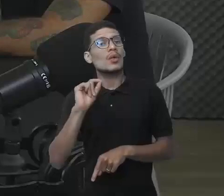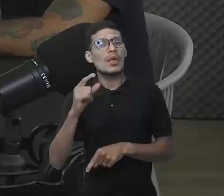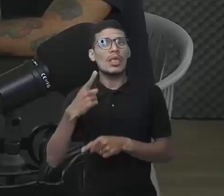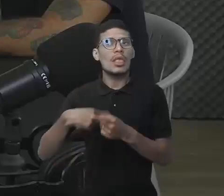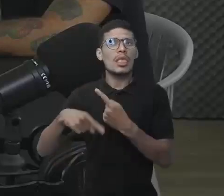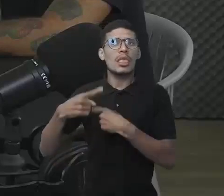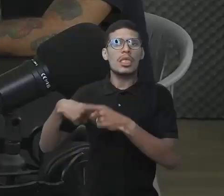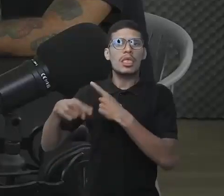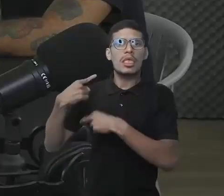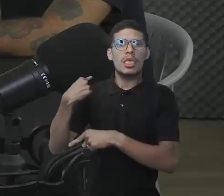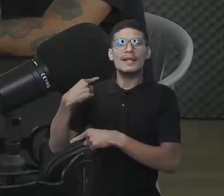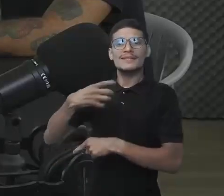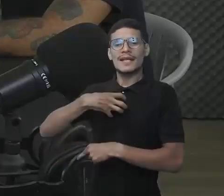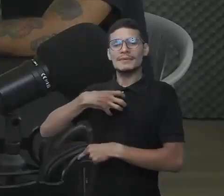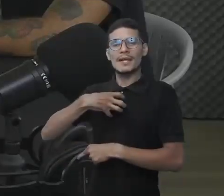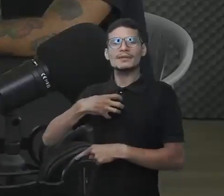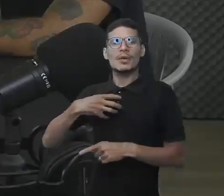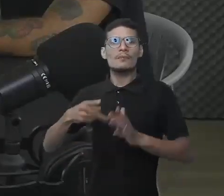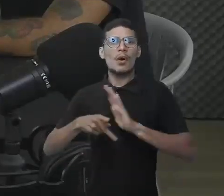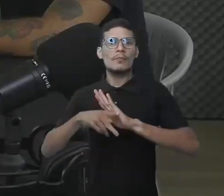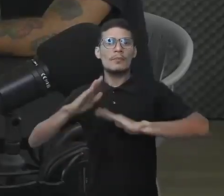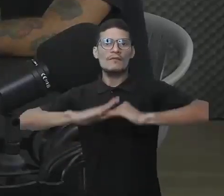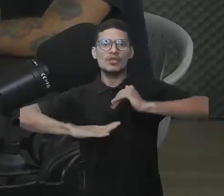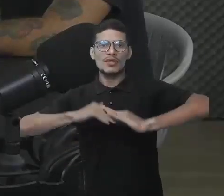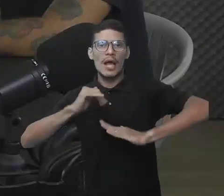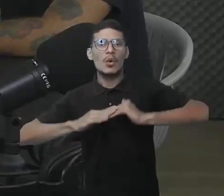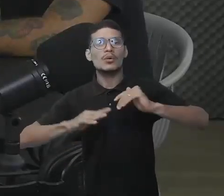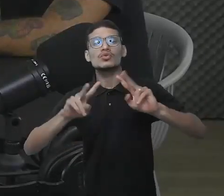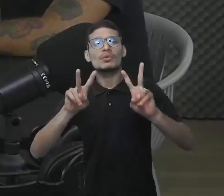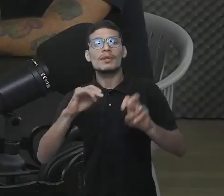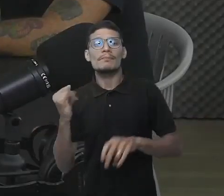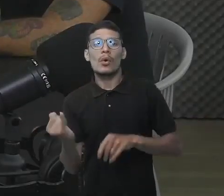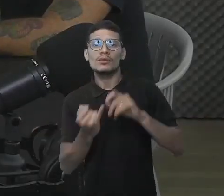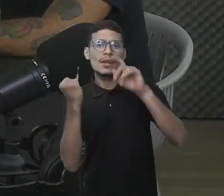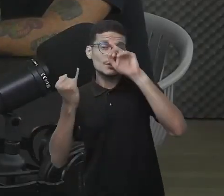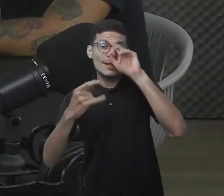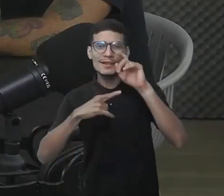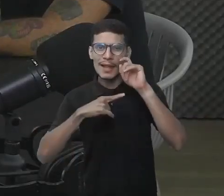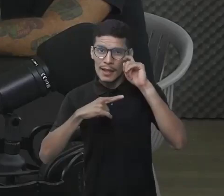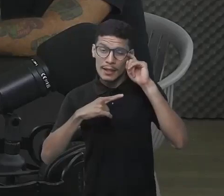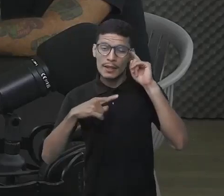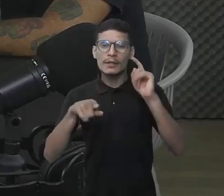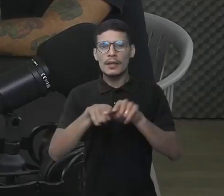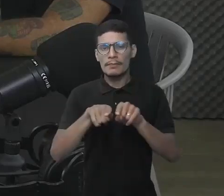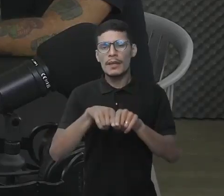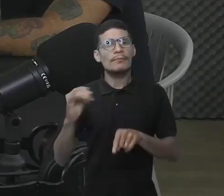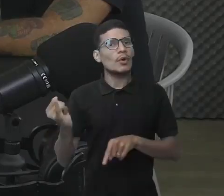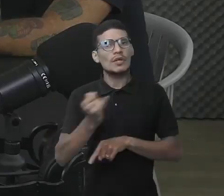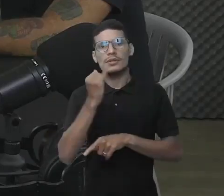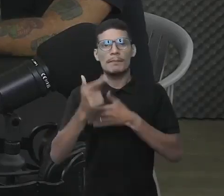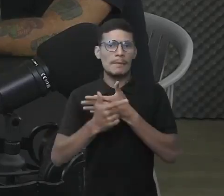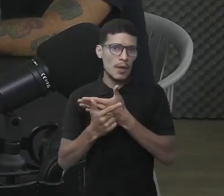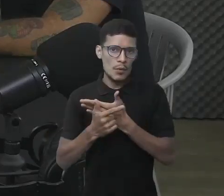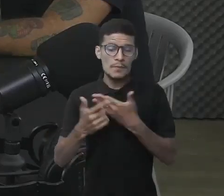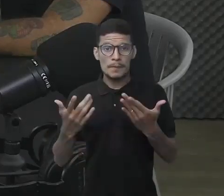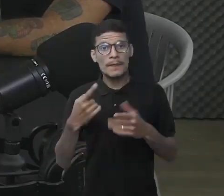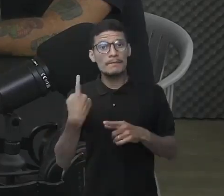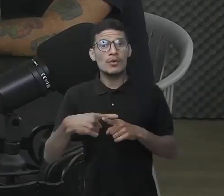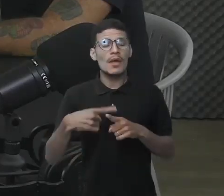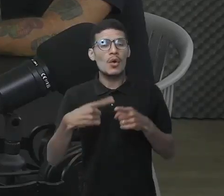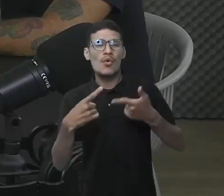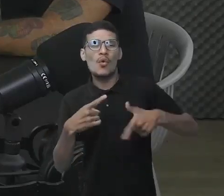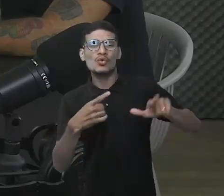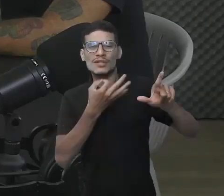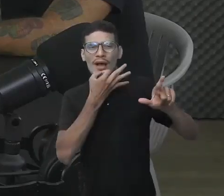retrocesso na sensibilização dos profissionais, da importância que isso tem e da importância do seu papel. Porque aí outros